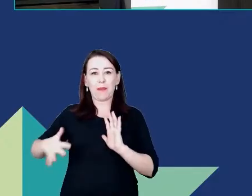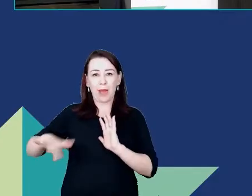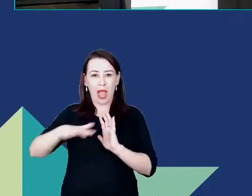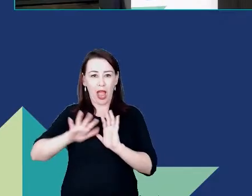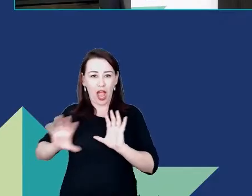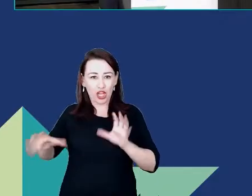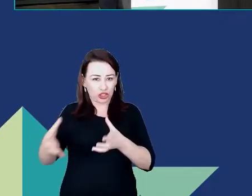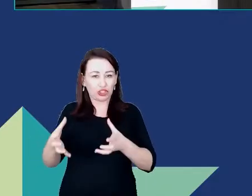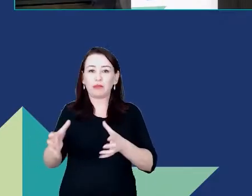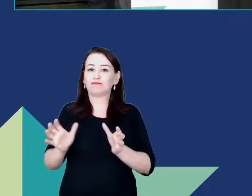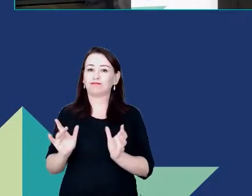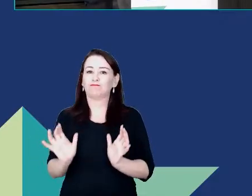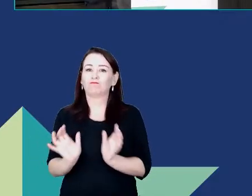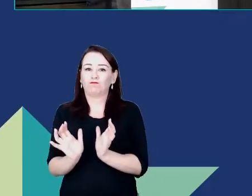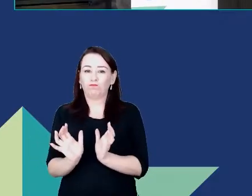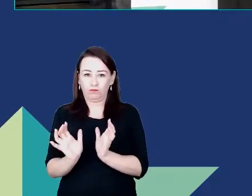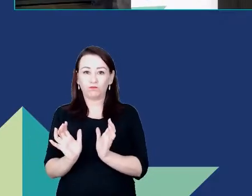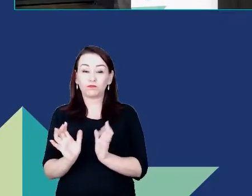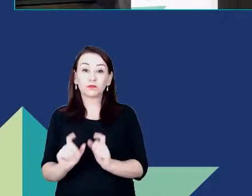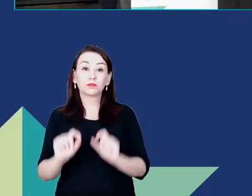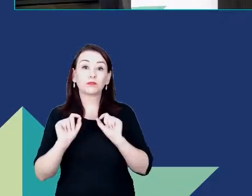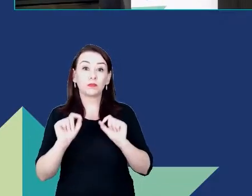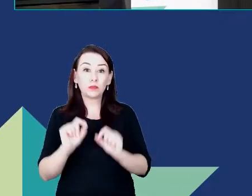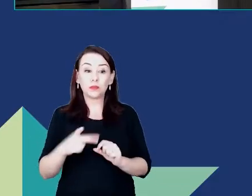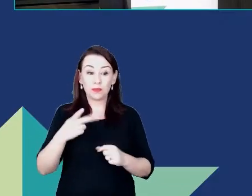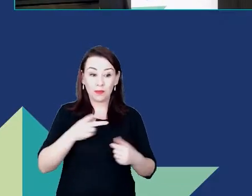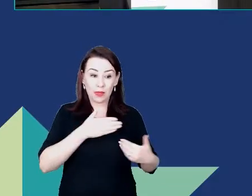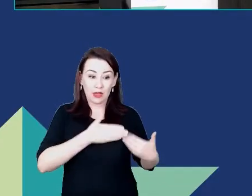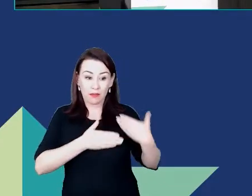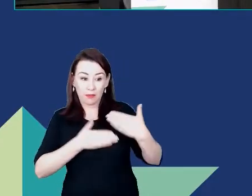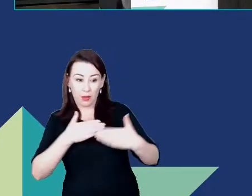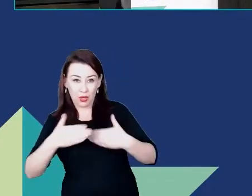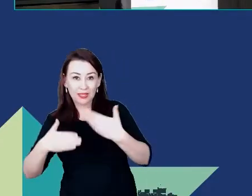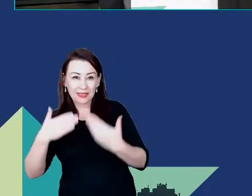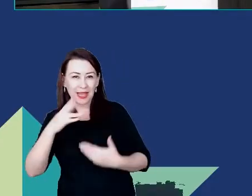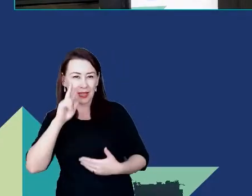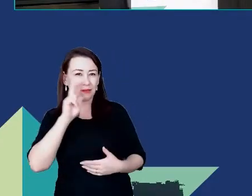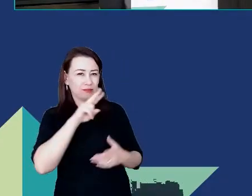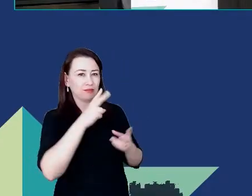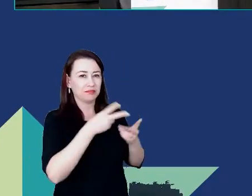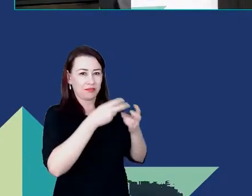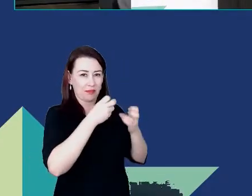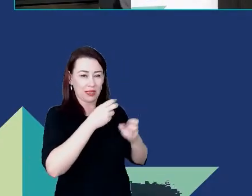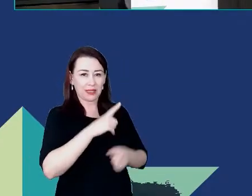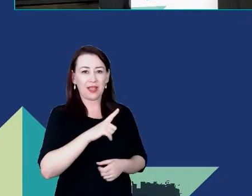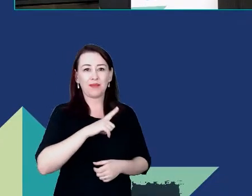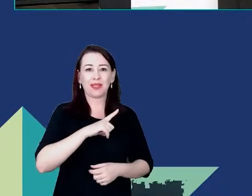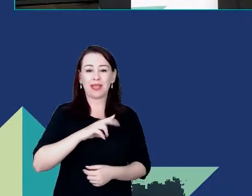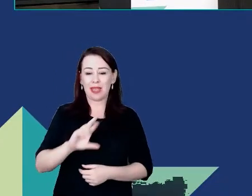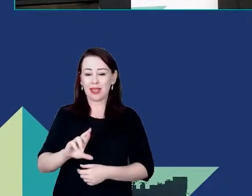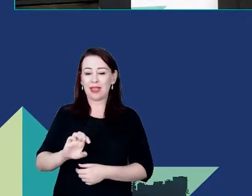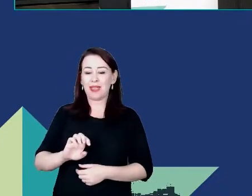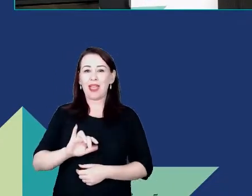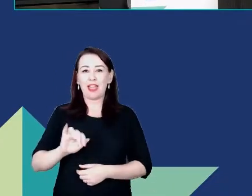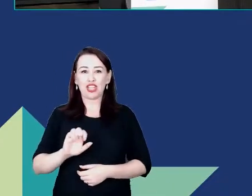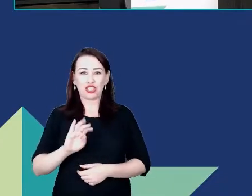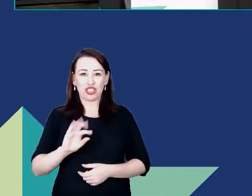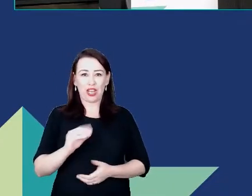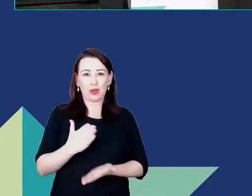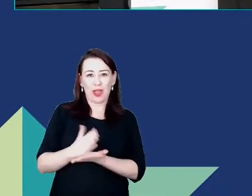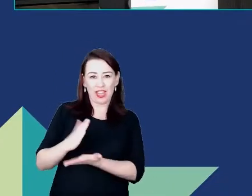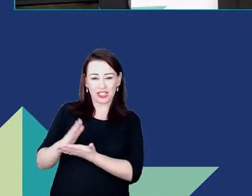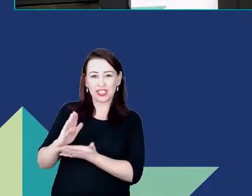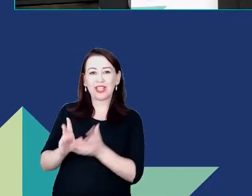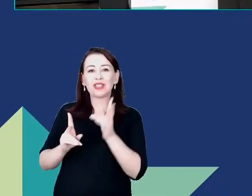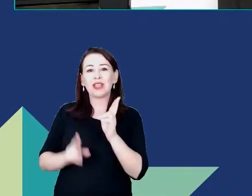E nesse fluxograma de processo, vocês observam, né, que a gente tem os nossos rejeitos, assim como a Ana mostrou lá na